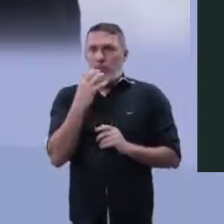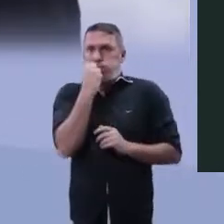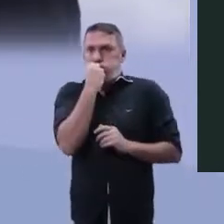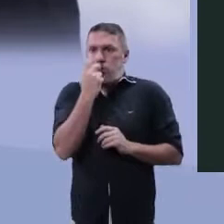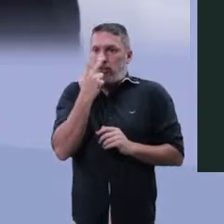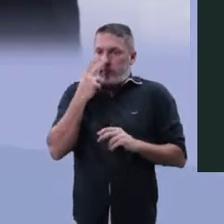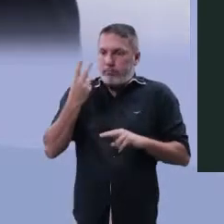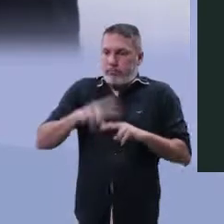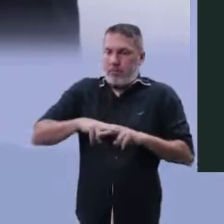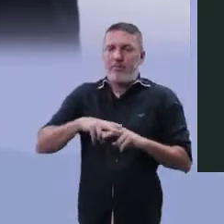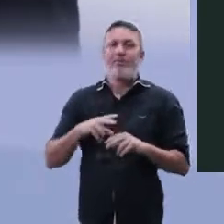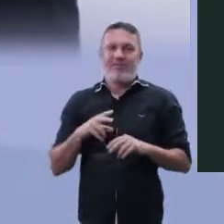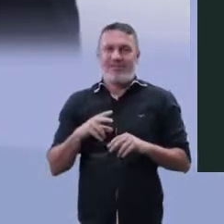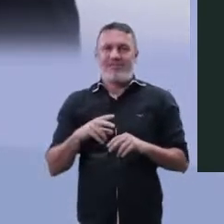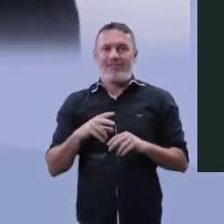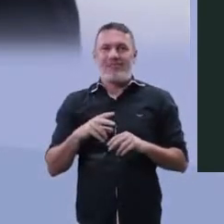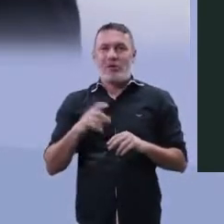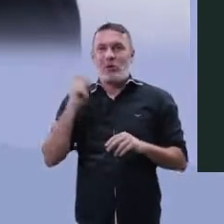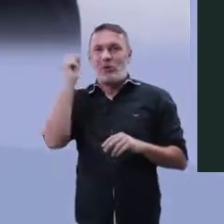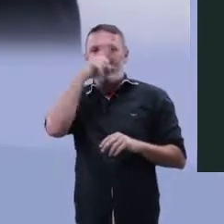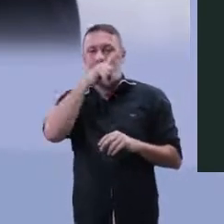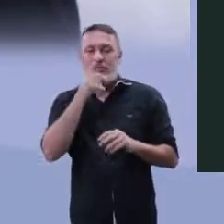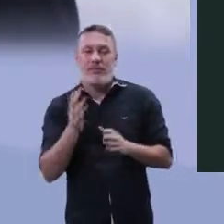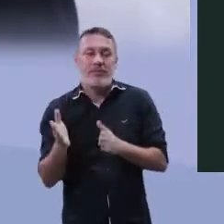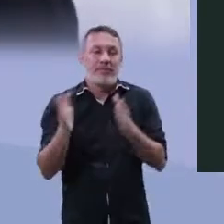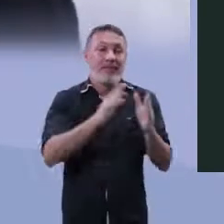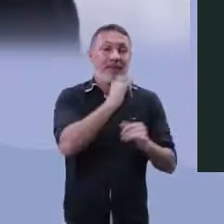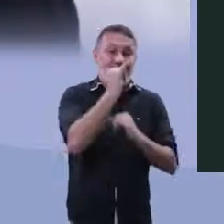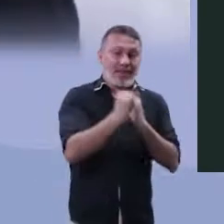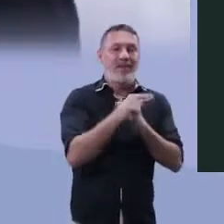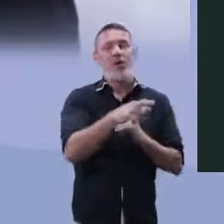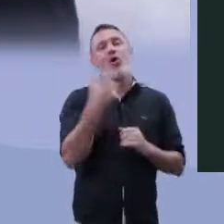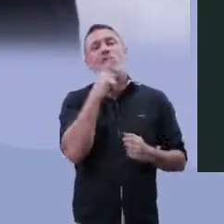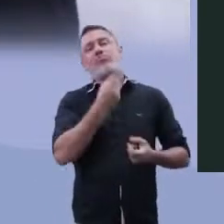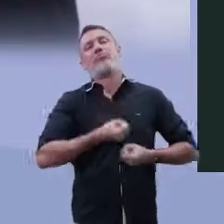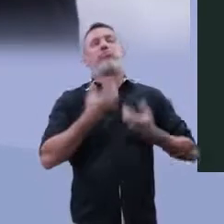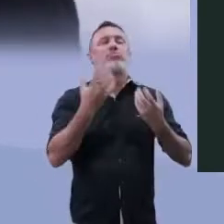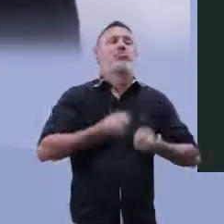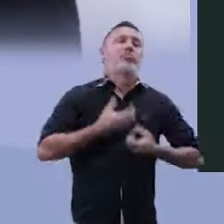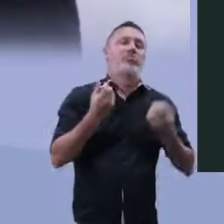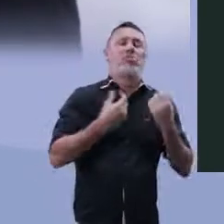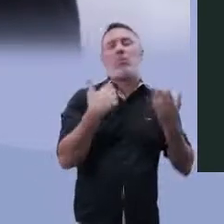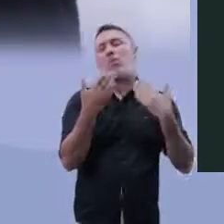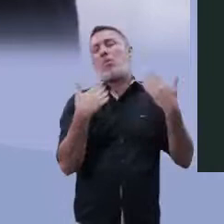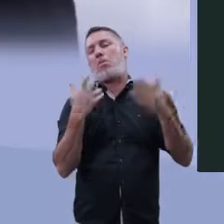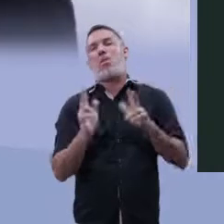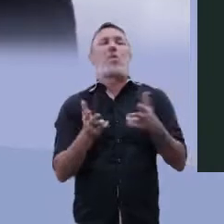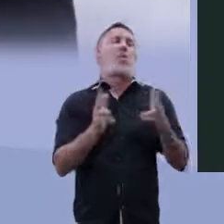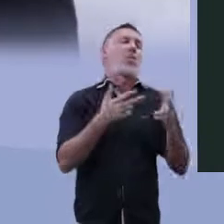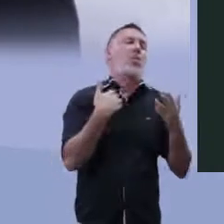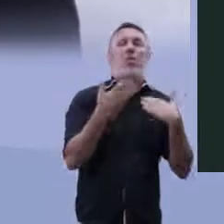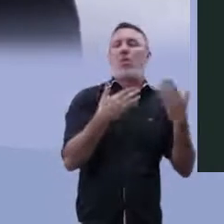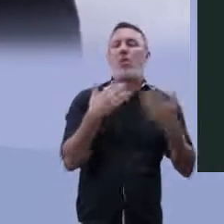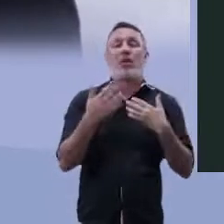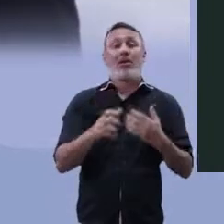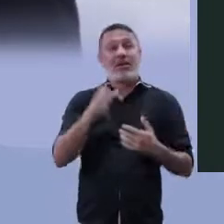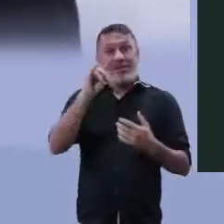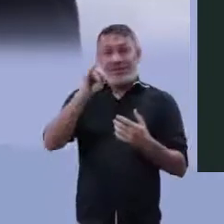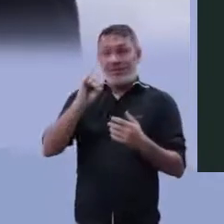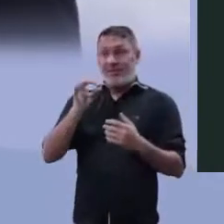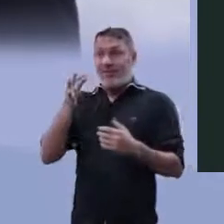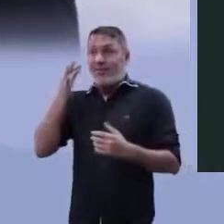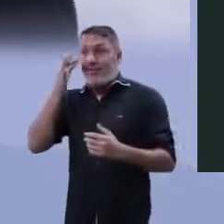para o meu interlocutor, então eu posso conversar horas e horas e horas, né, com essa pessoa,